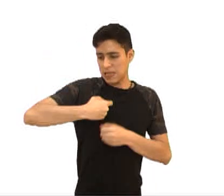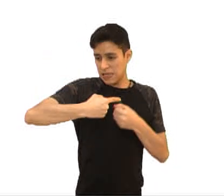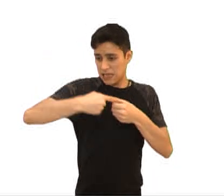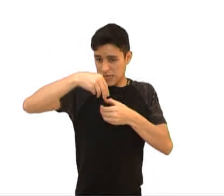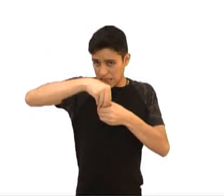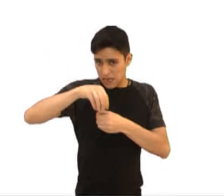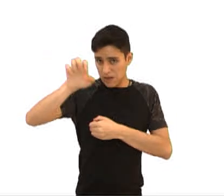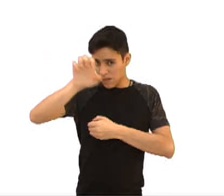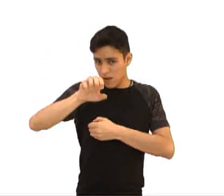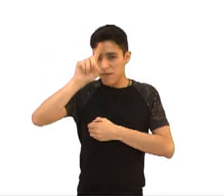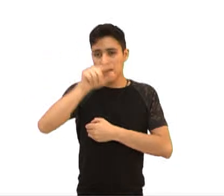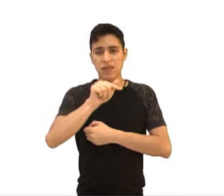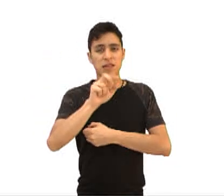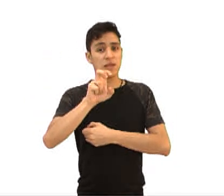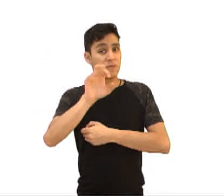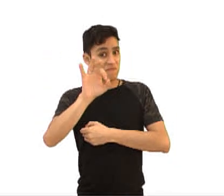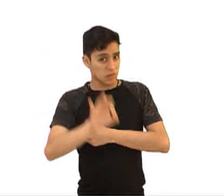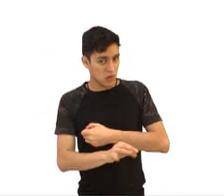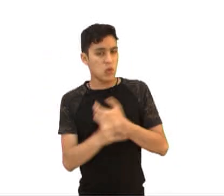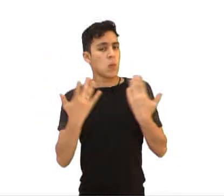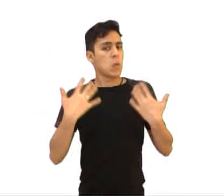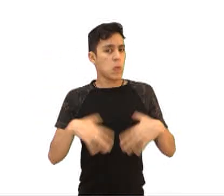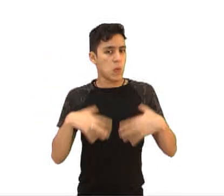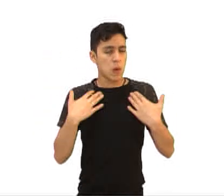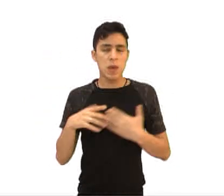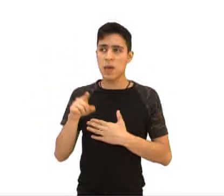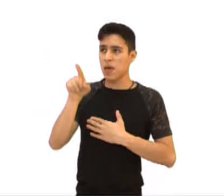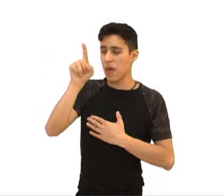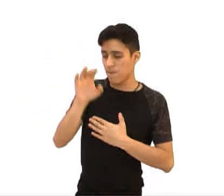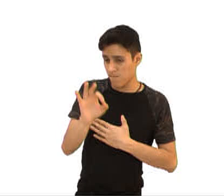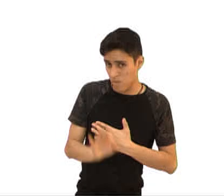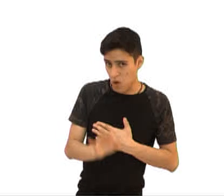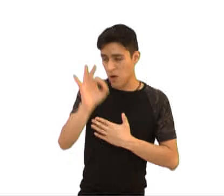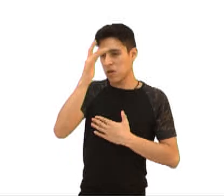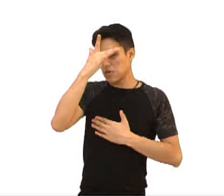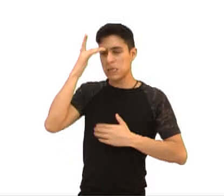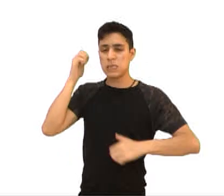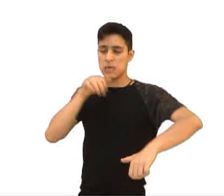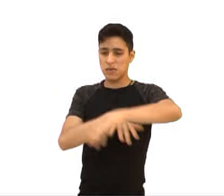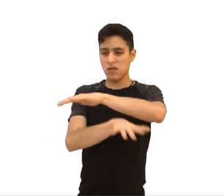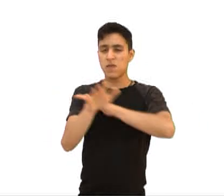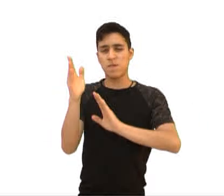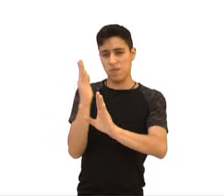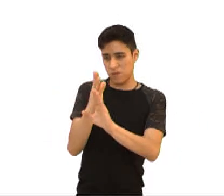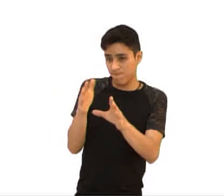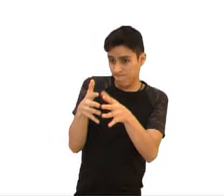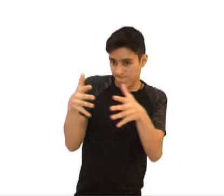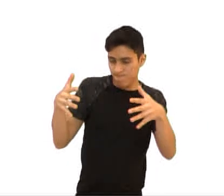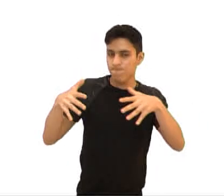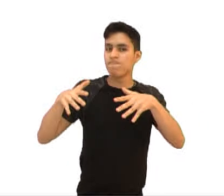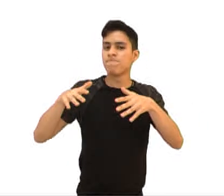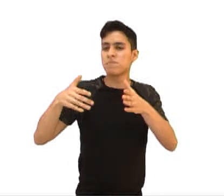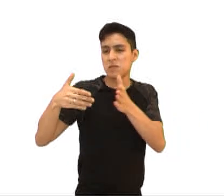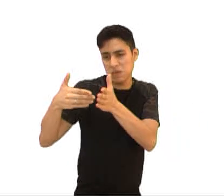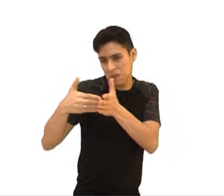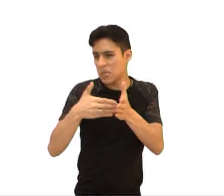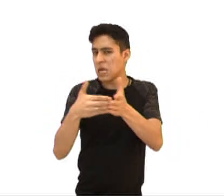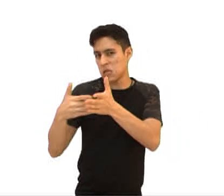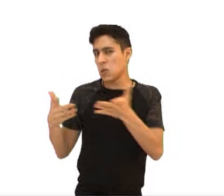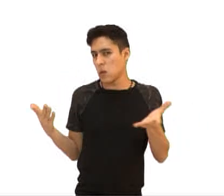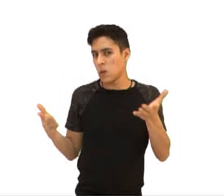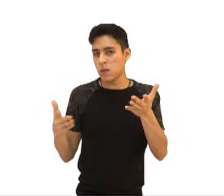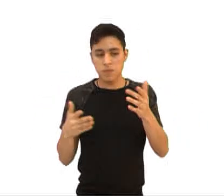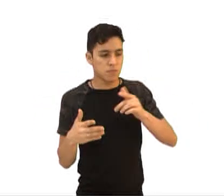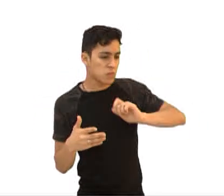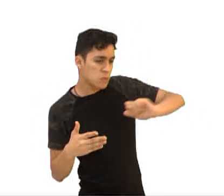pessoas vivendo em cidades. É uma taxa de urbanização considerável devido ao tamanho do território, né, europeu. É um território reduzido em comparação a